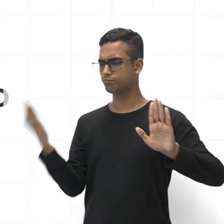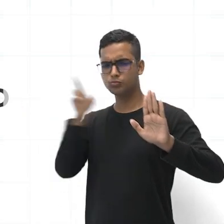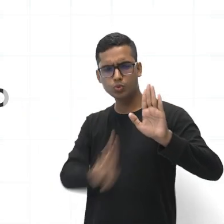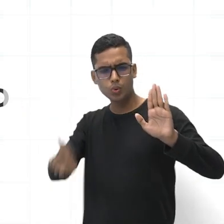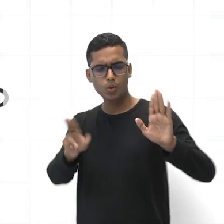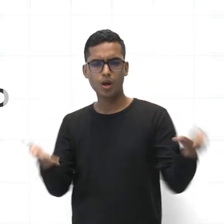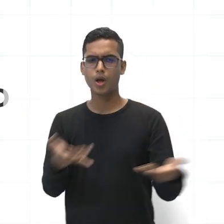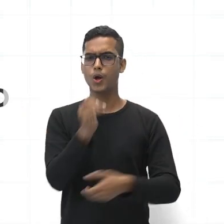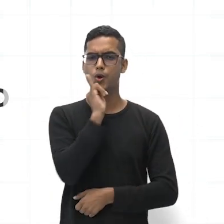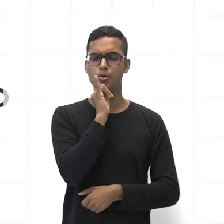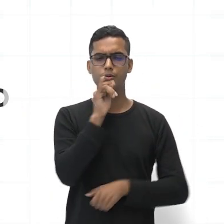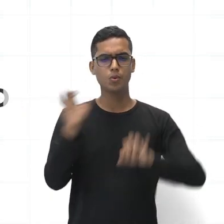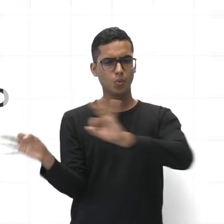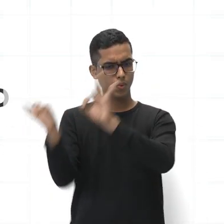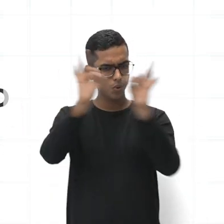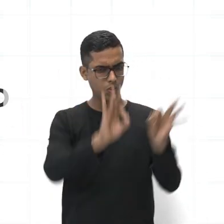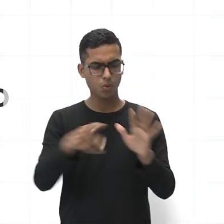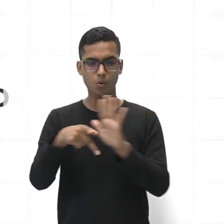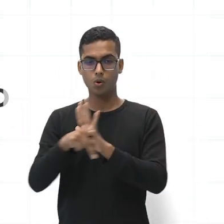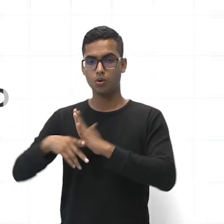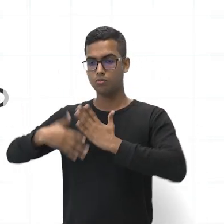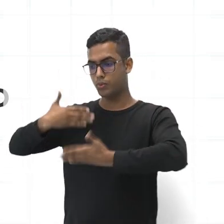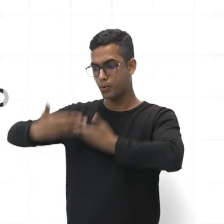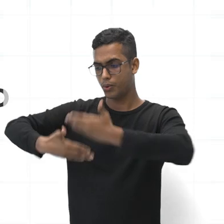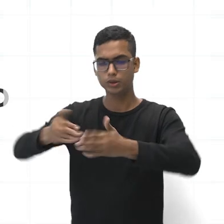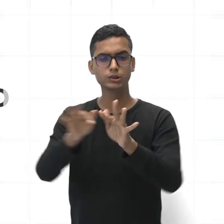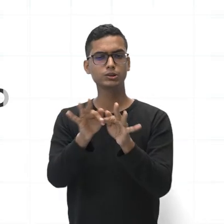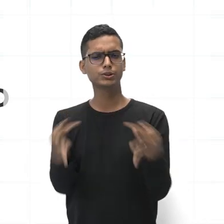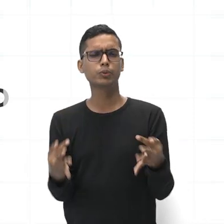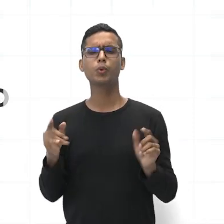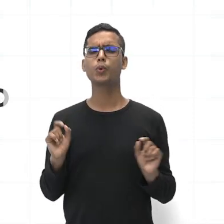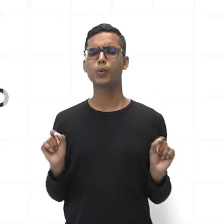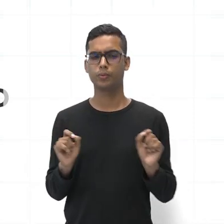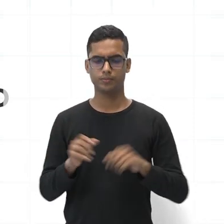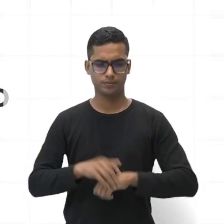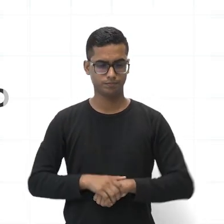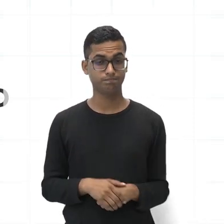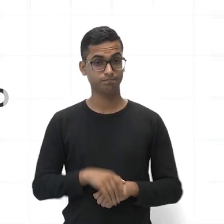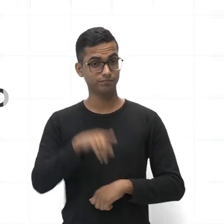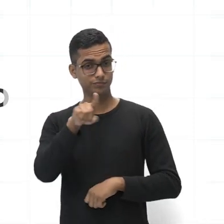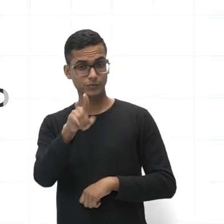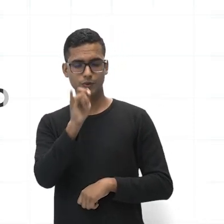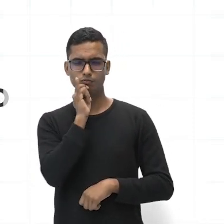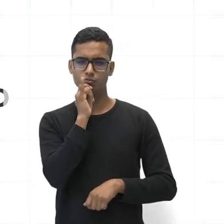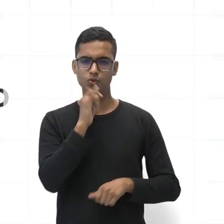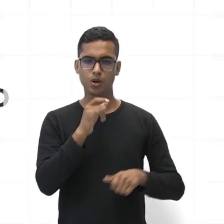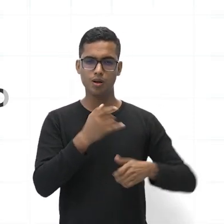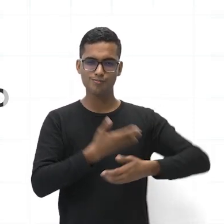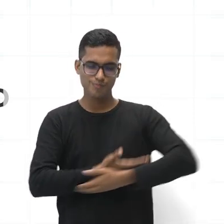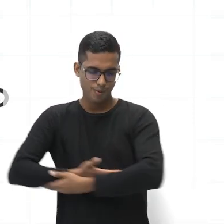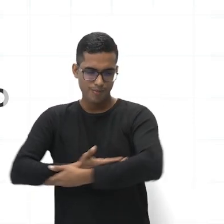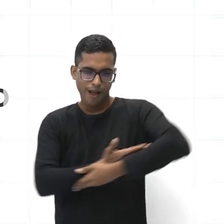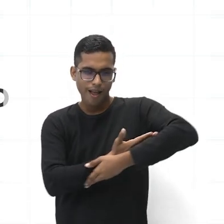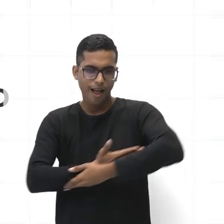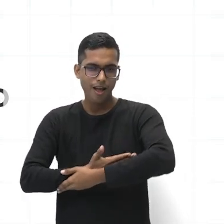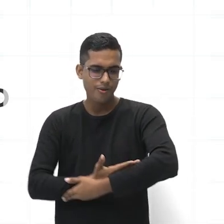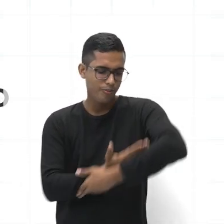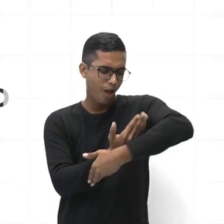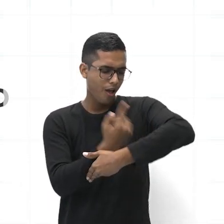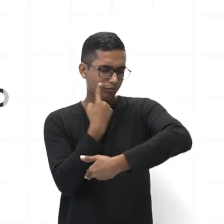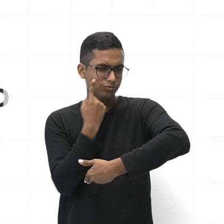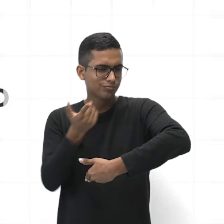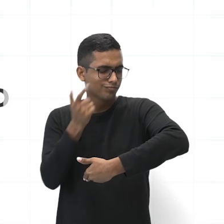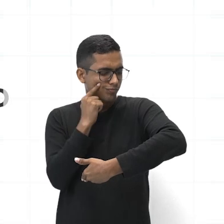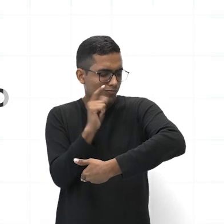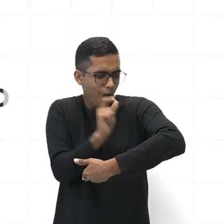utilizem como exemplo aí o processo simples ato de você acariciar o rosto dessa criança que você está vendo aí